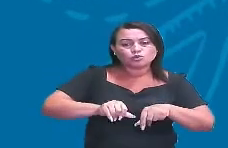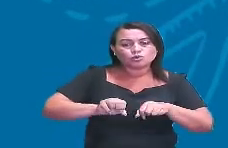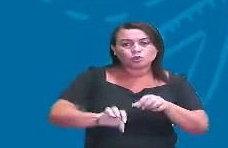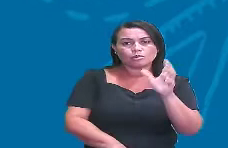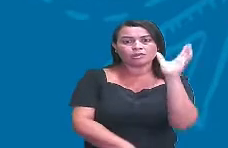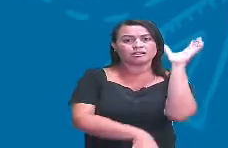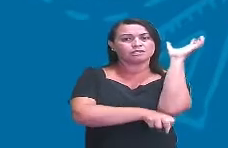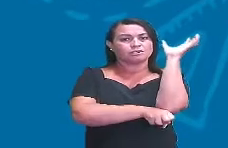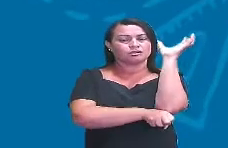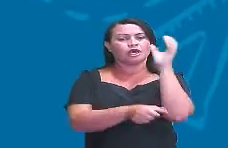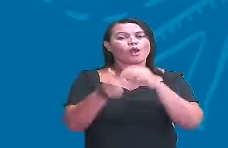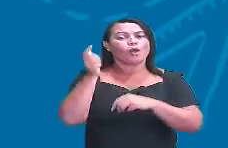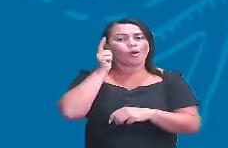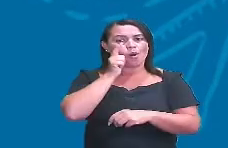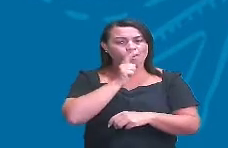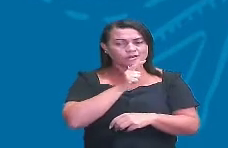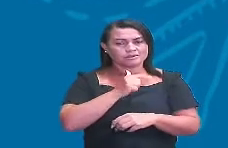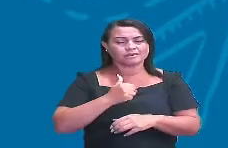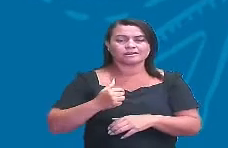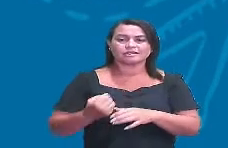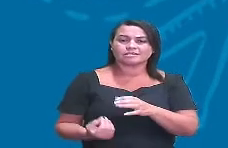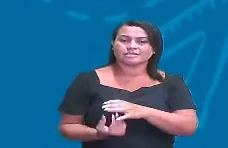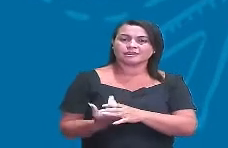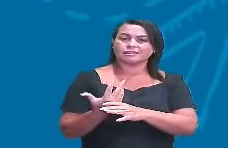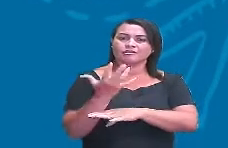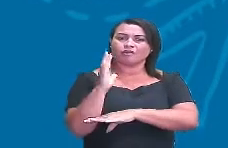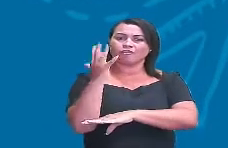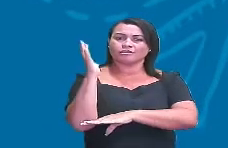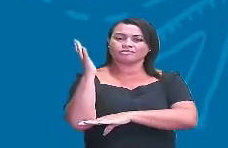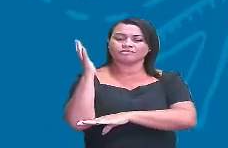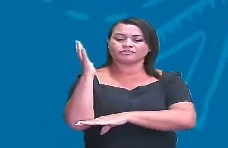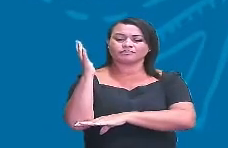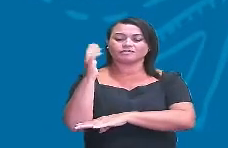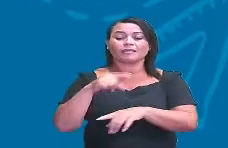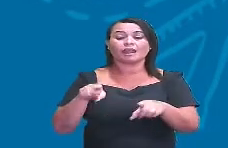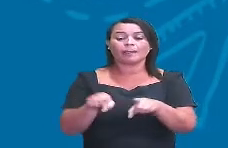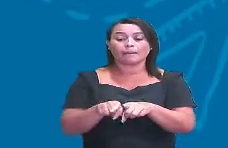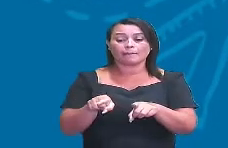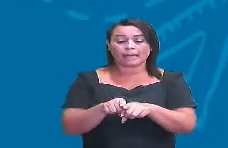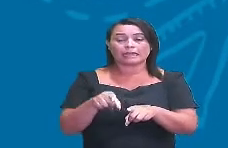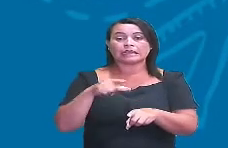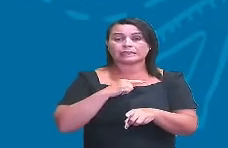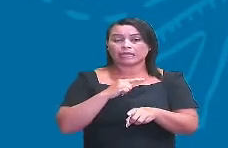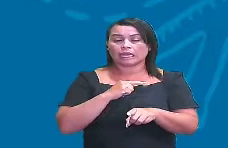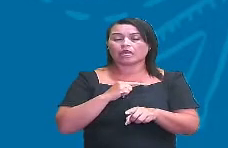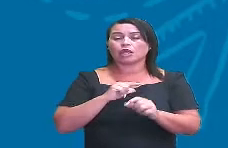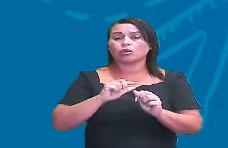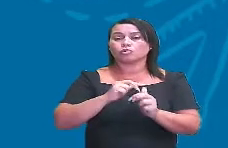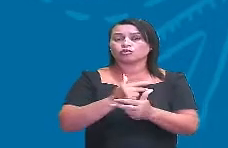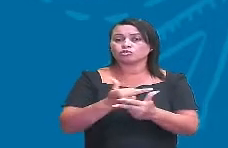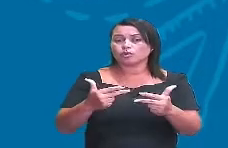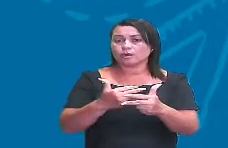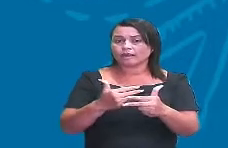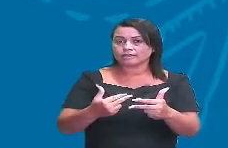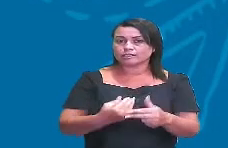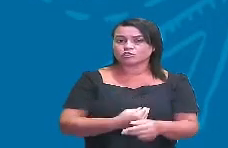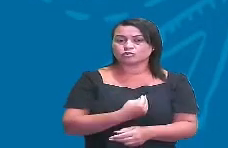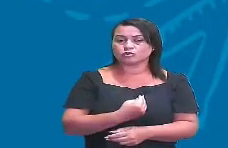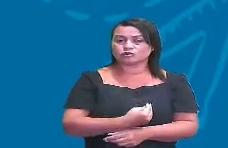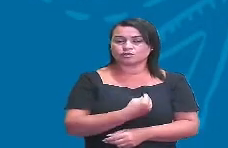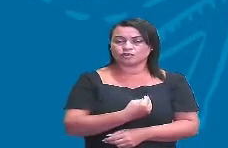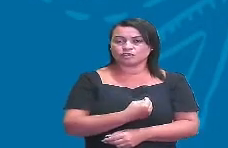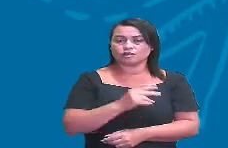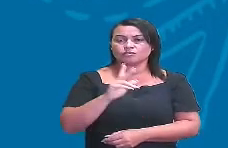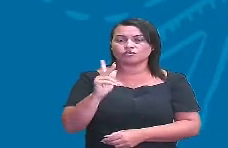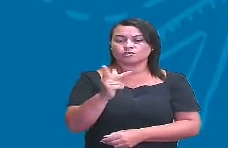e conseguir se desenvolver. E os organismos heterotróficos